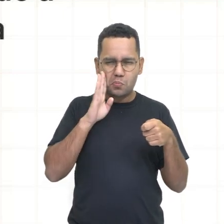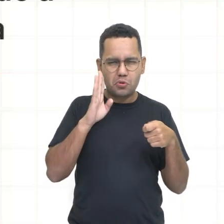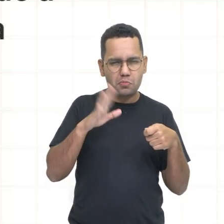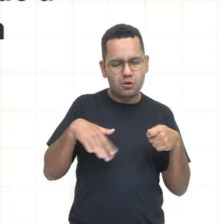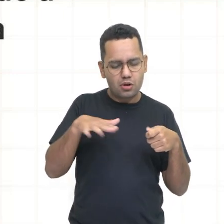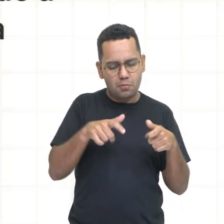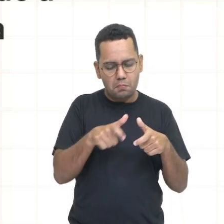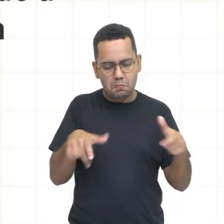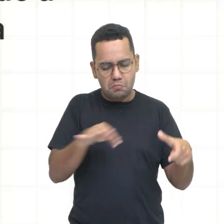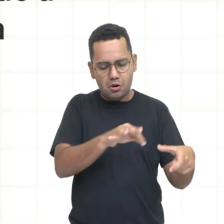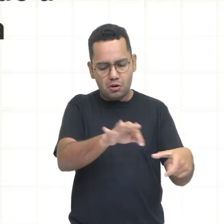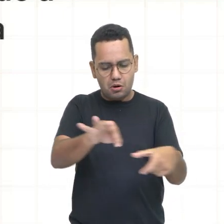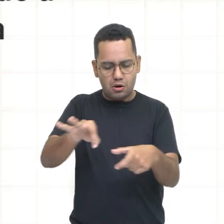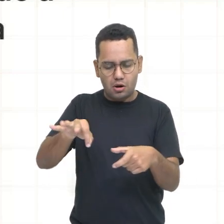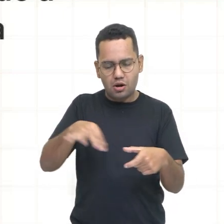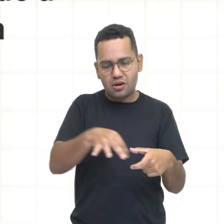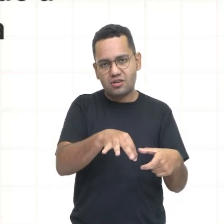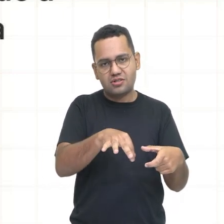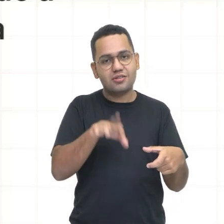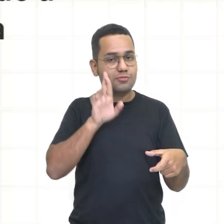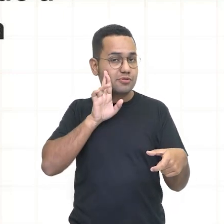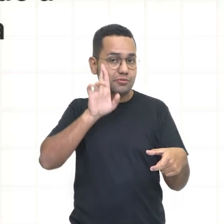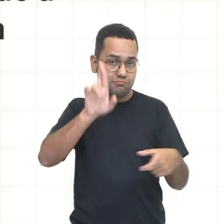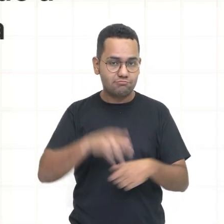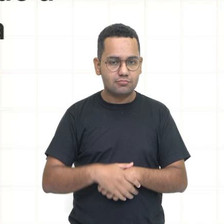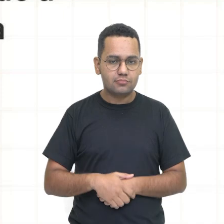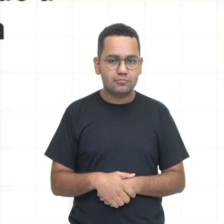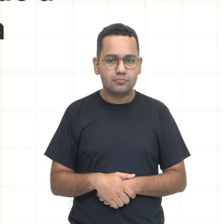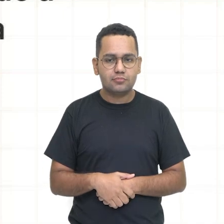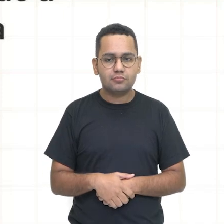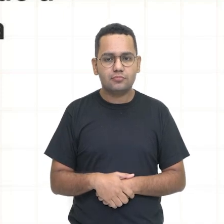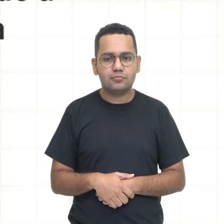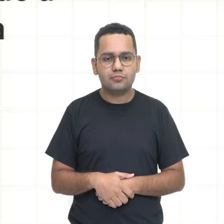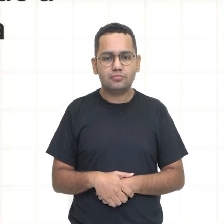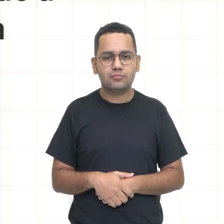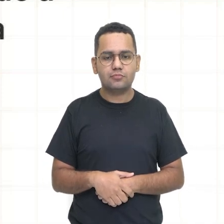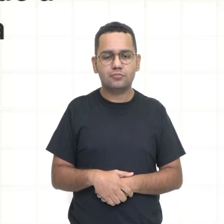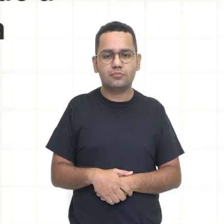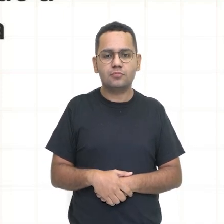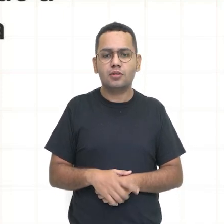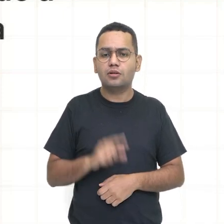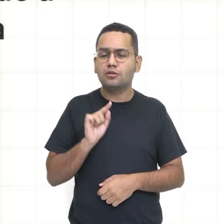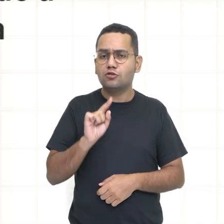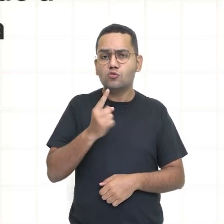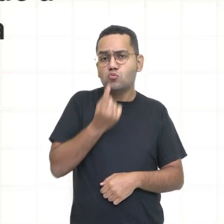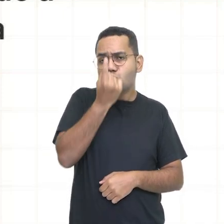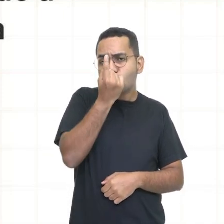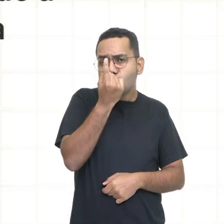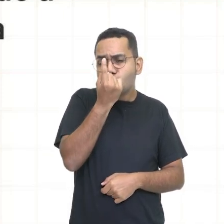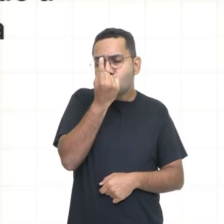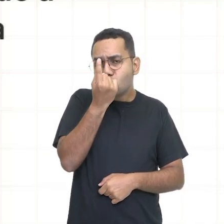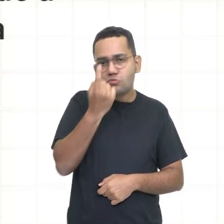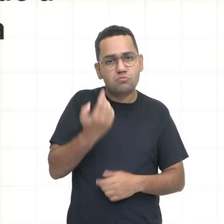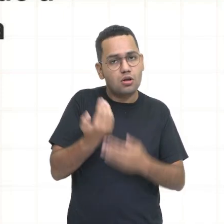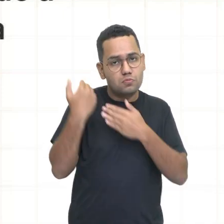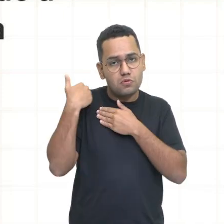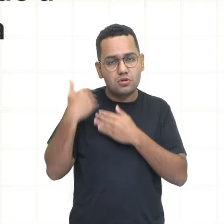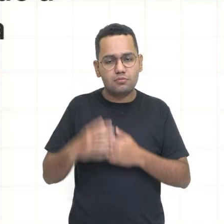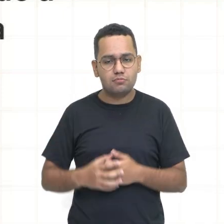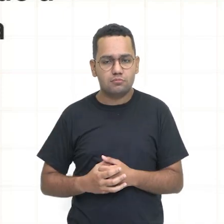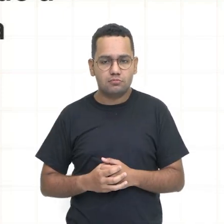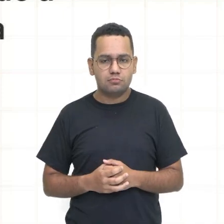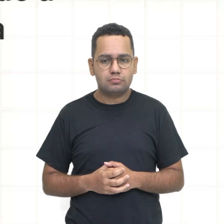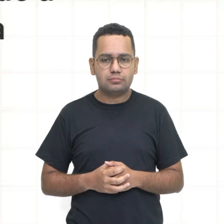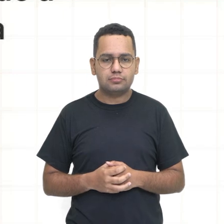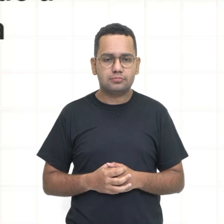a grande porção territorial que muitas das vezes estava nas mãos de um único proprietário. E